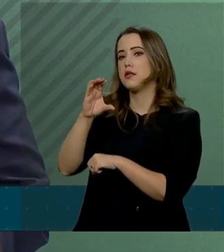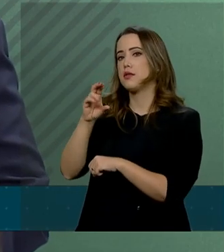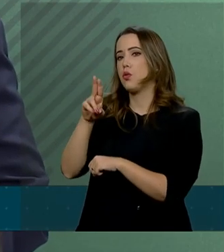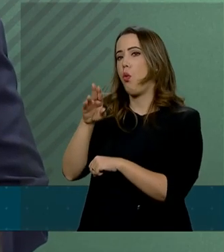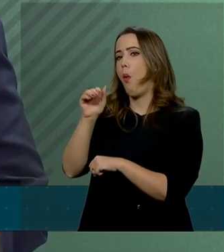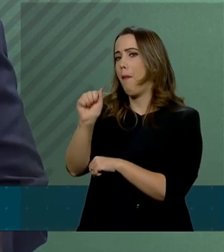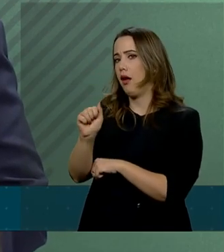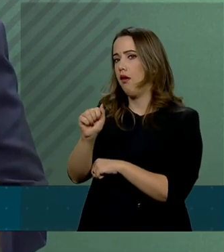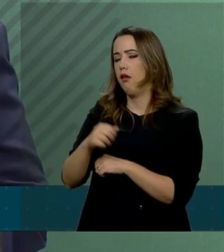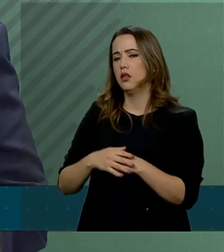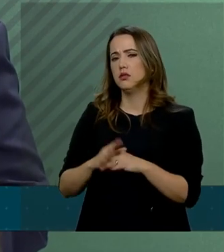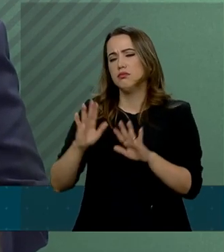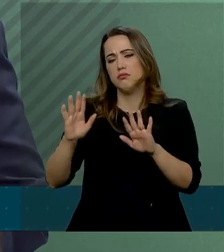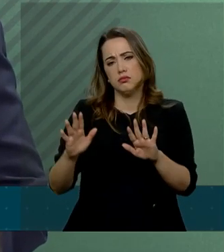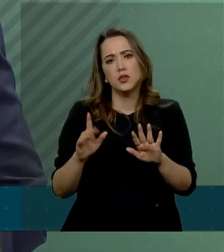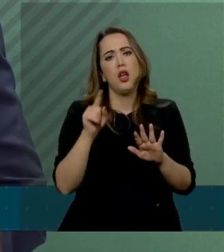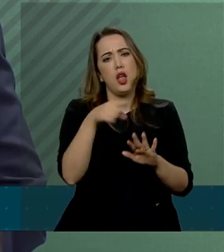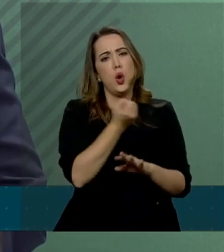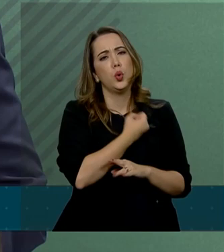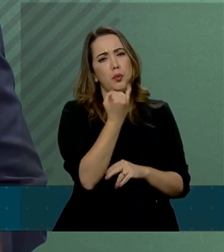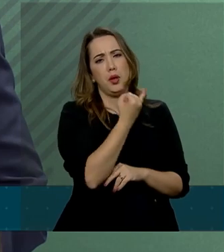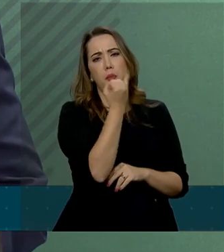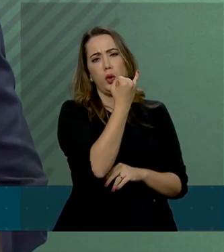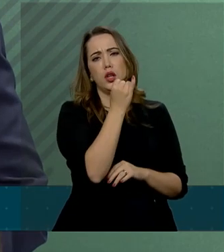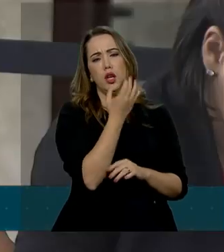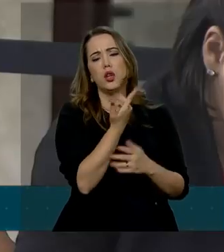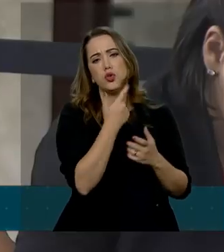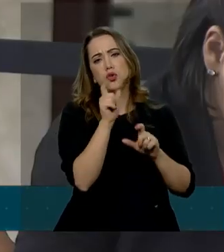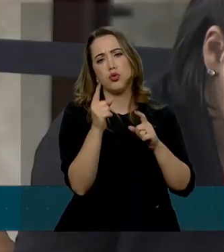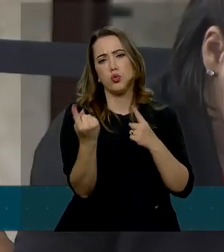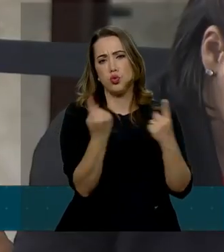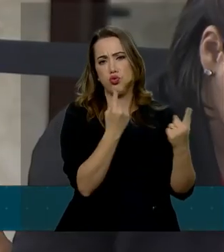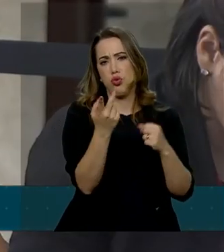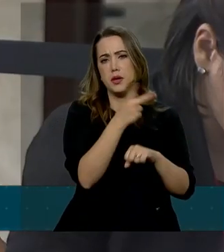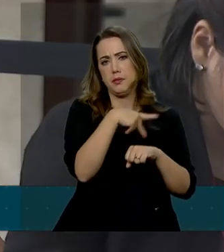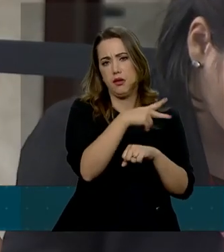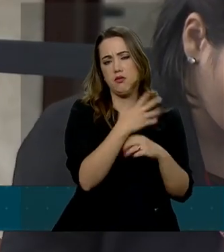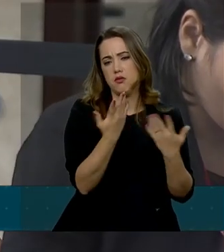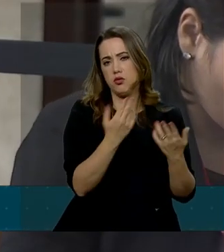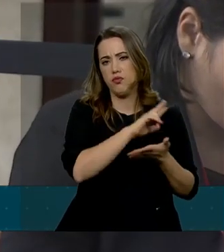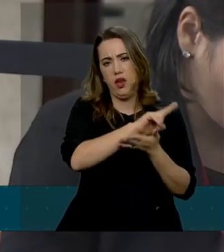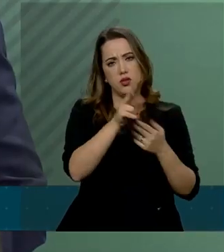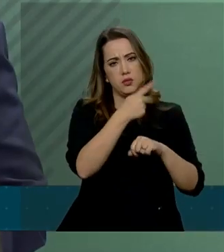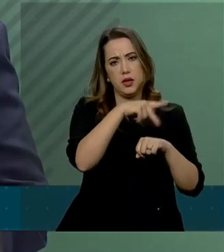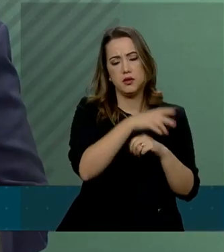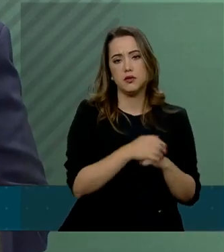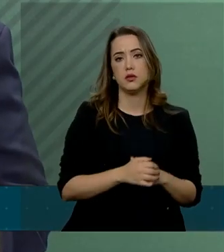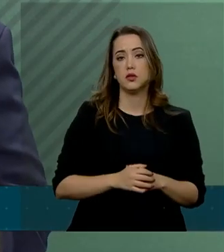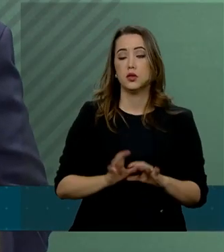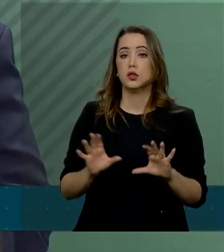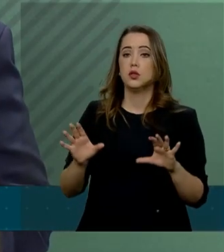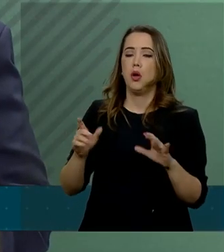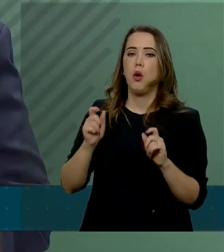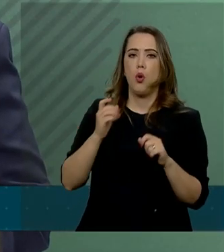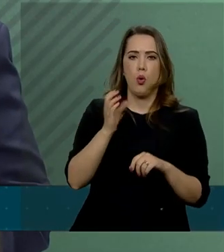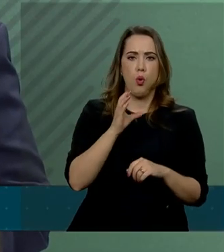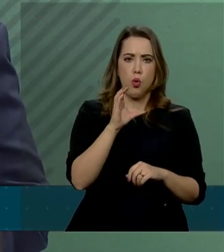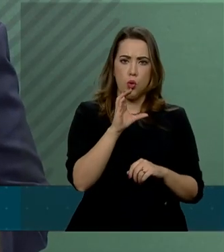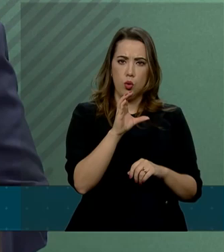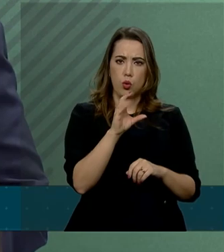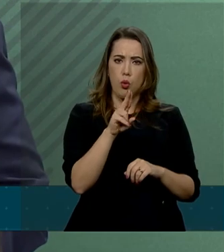de pessoas do brasil e de outros países os cubanos poderão se candidatar a essas vagas os cubanos estão dentro de uma análise